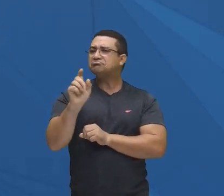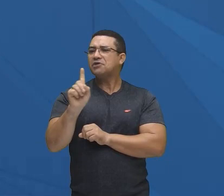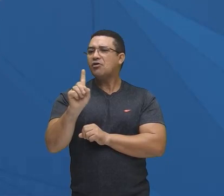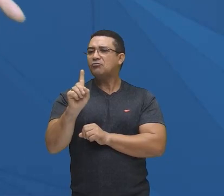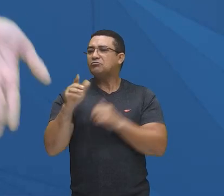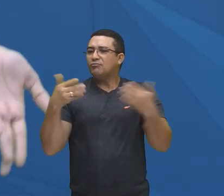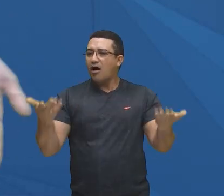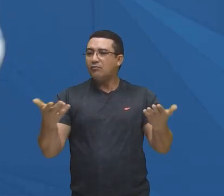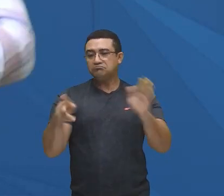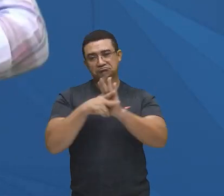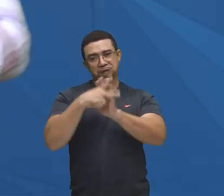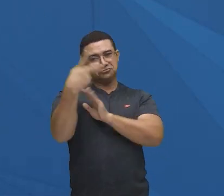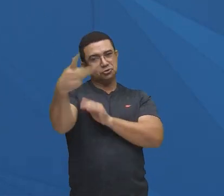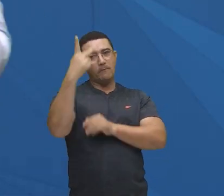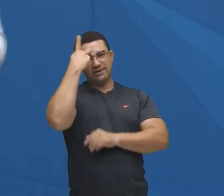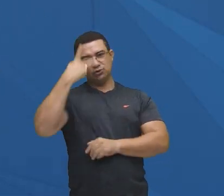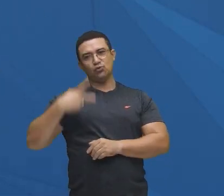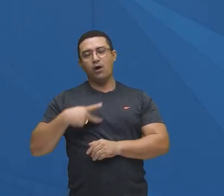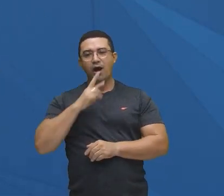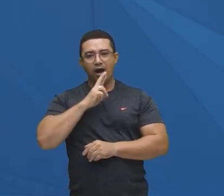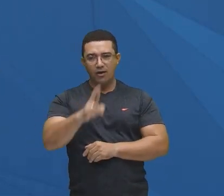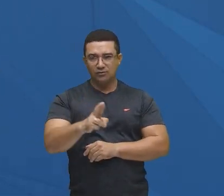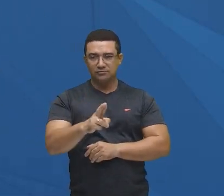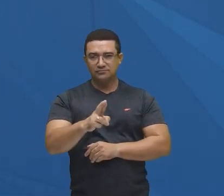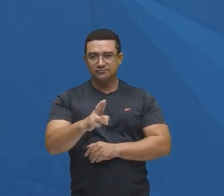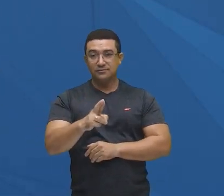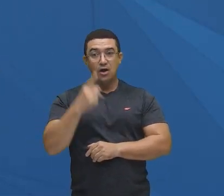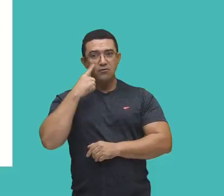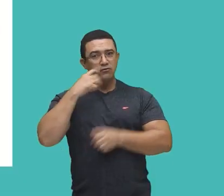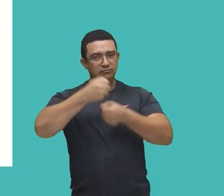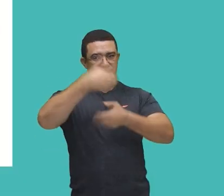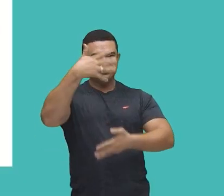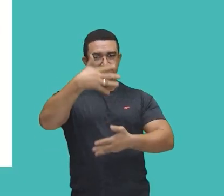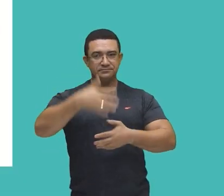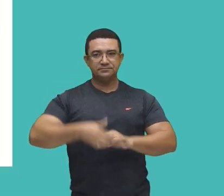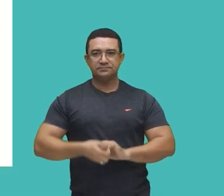é sua, é pessoal. Como é que a gente tem aí a resposta, diretora?